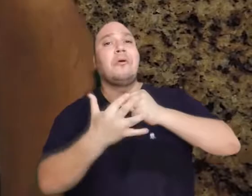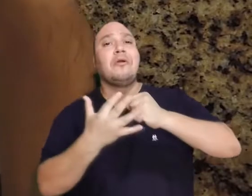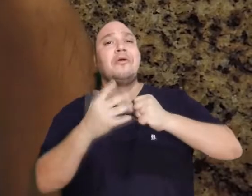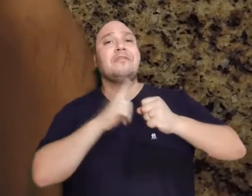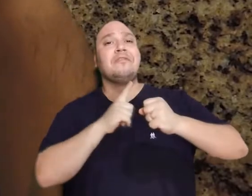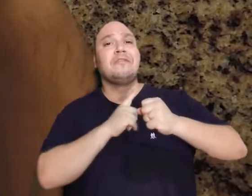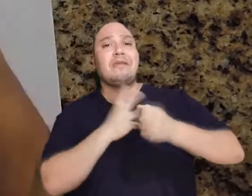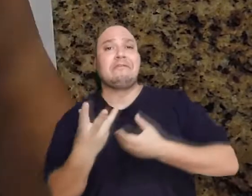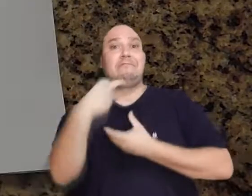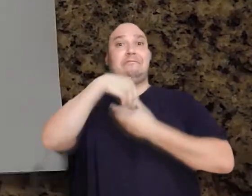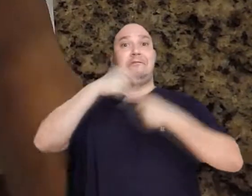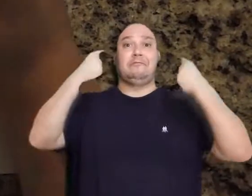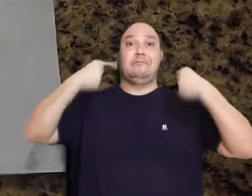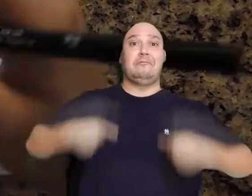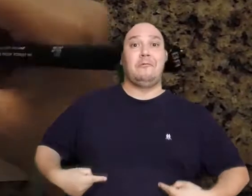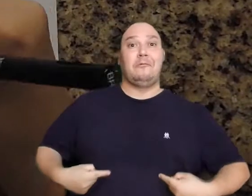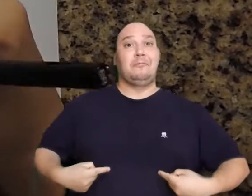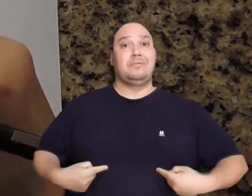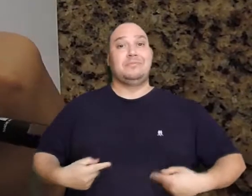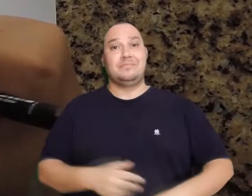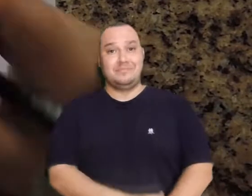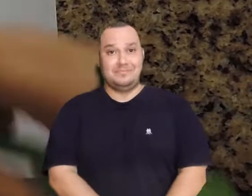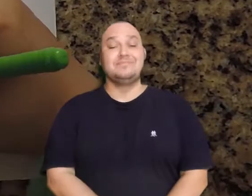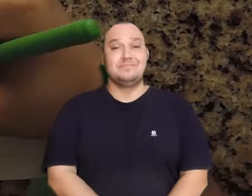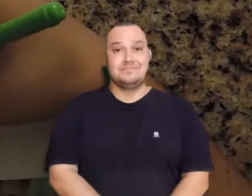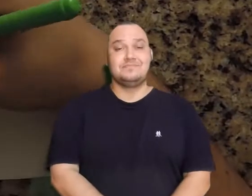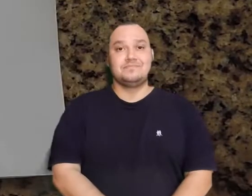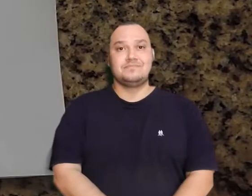como o coronavírus pode agir no organismo.